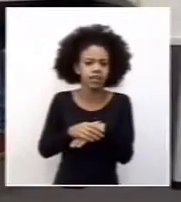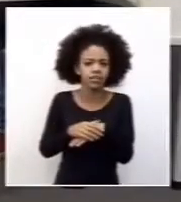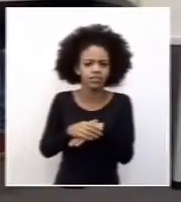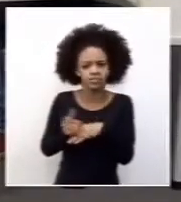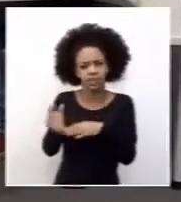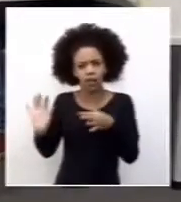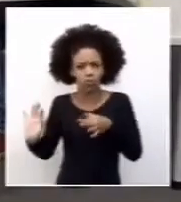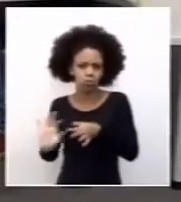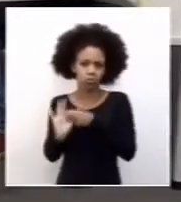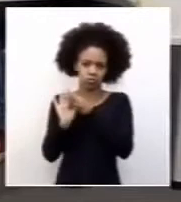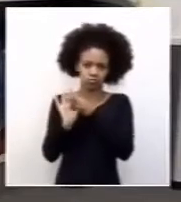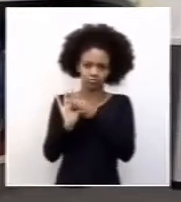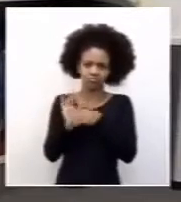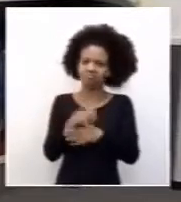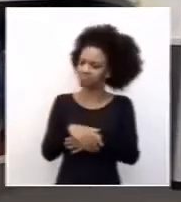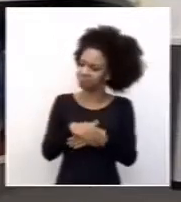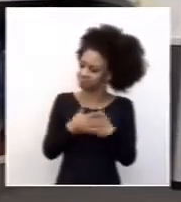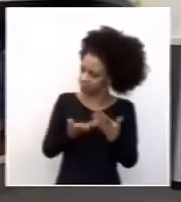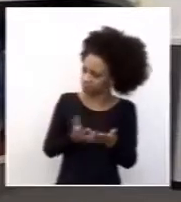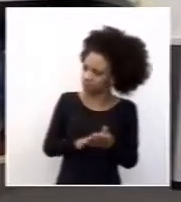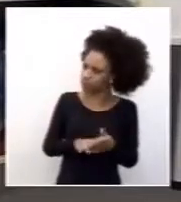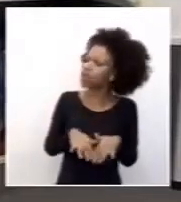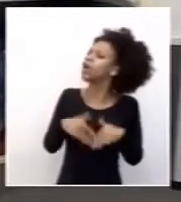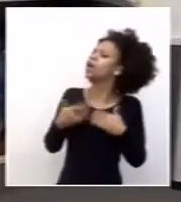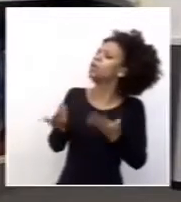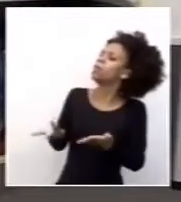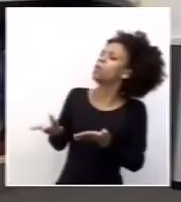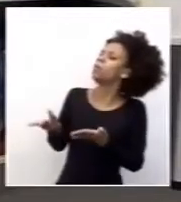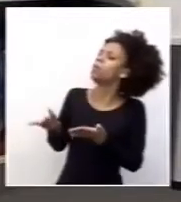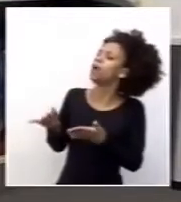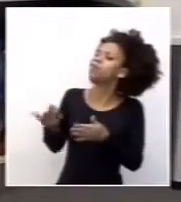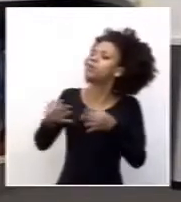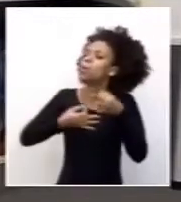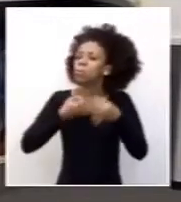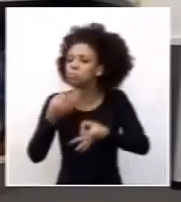síncrono, né, professor Sim, Bruno, né? sim. Quais são as considerações dos professores